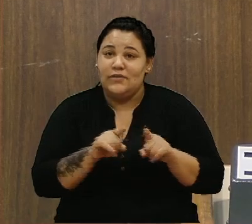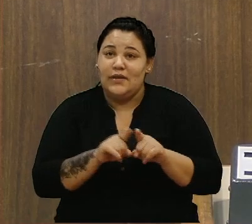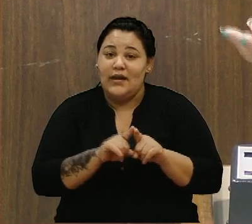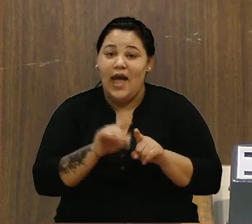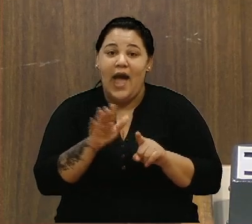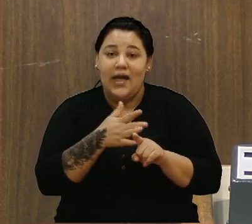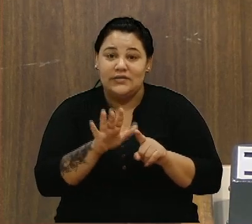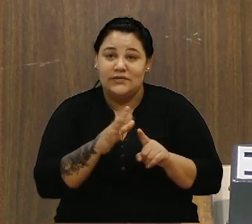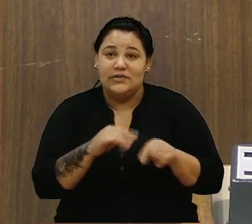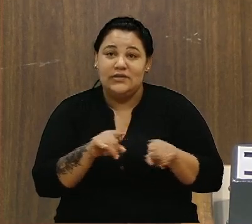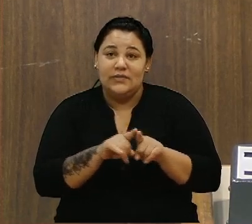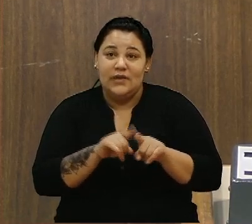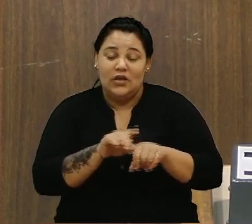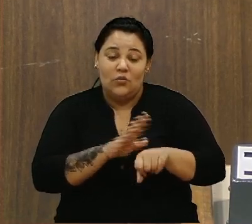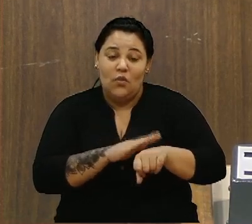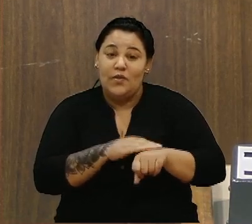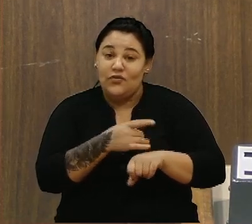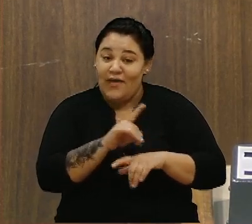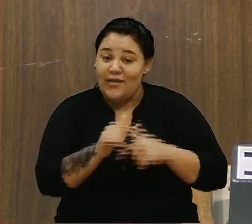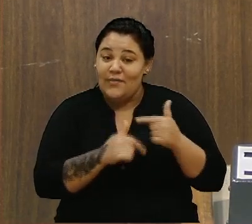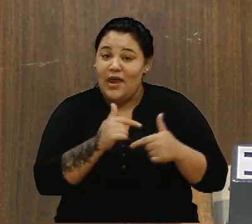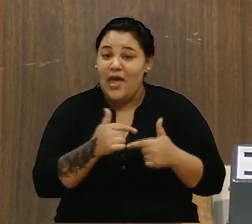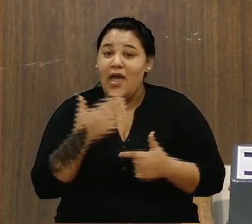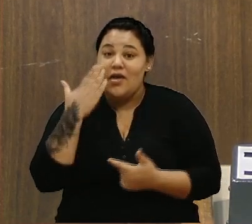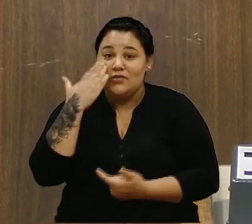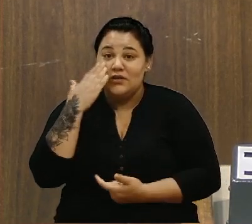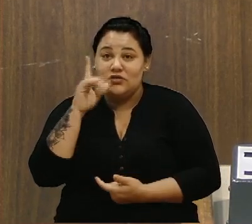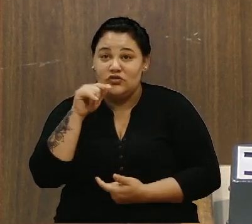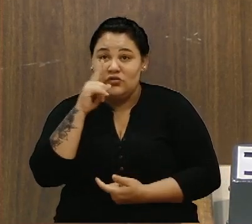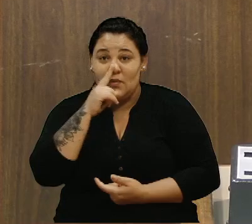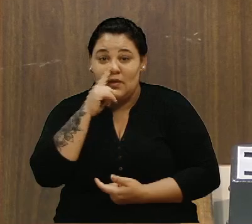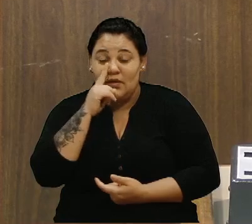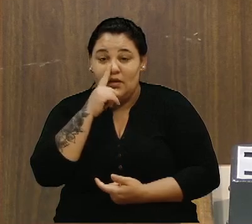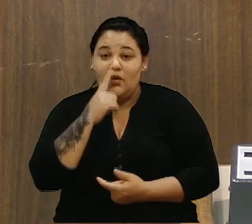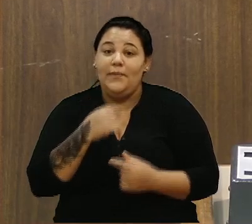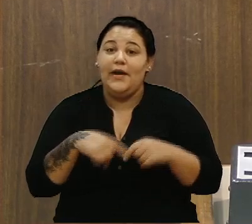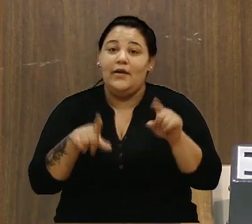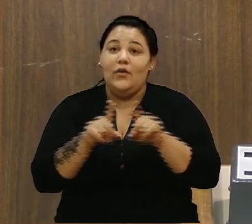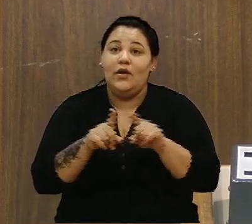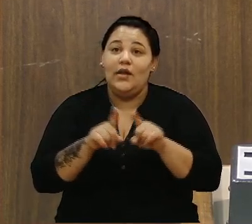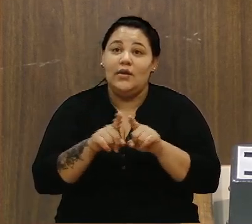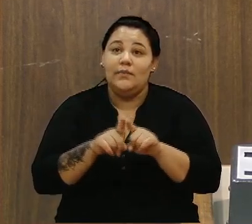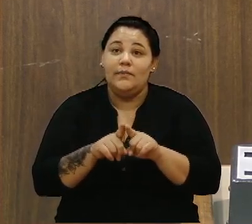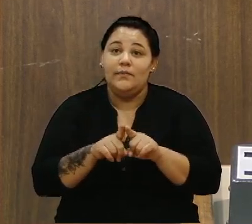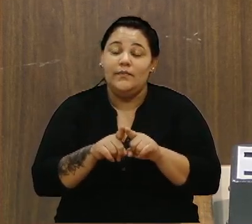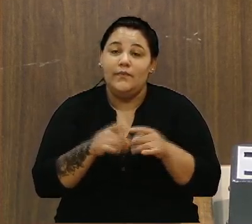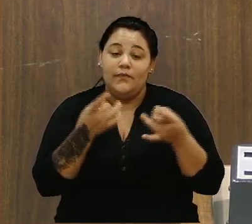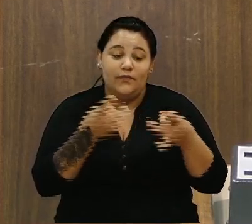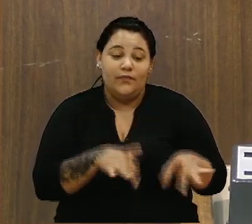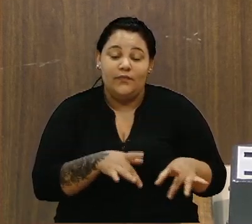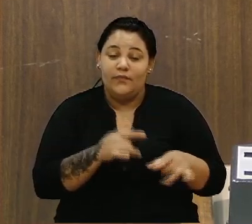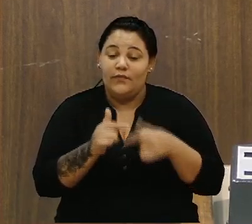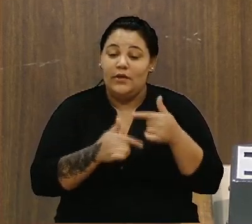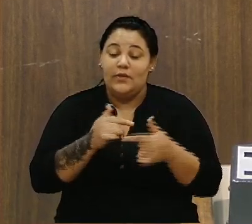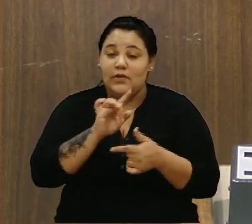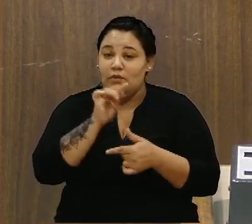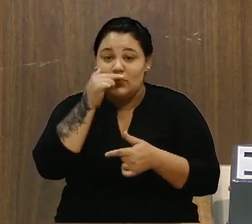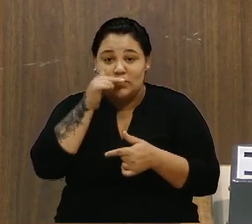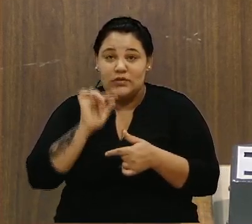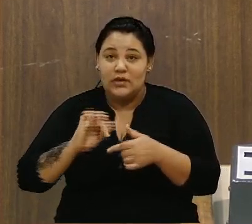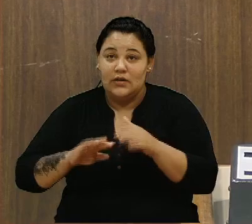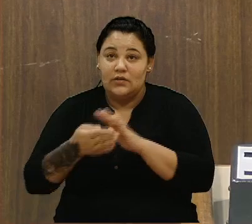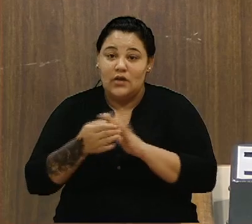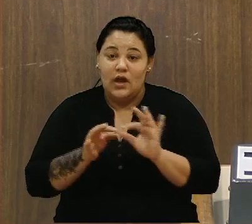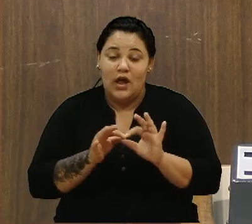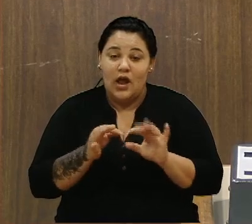até quando tu vai trabalhar. Eu sei de mães que estão pensando em largar o trabalho sem poder, para poder adequar essa questão da logística